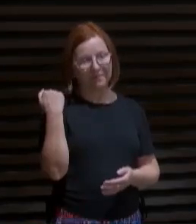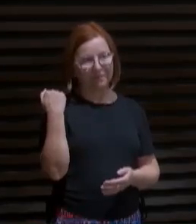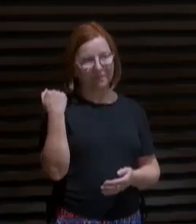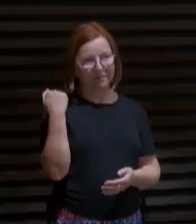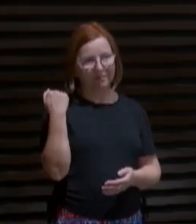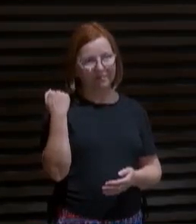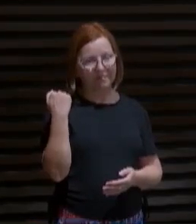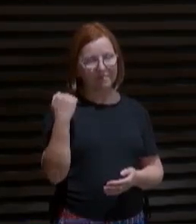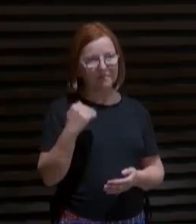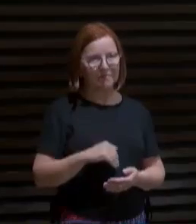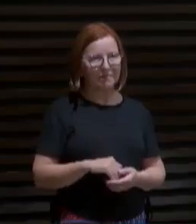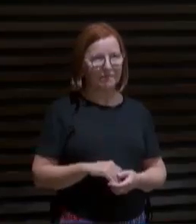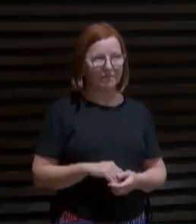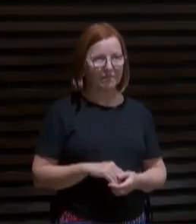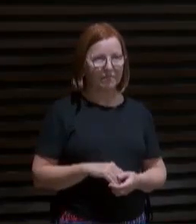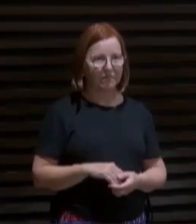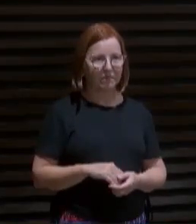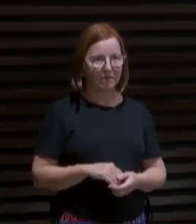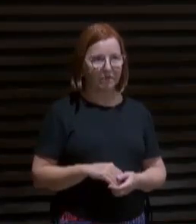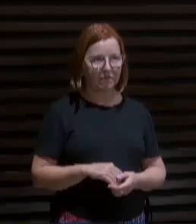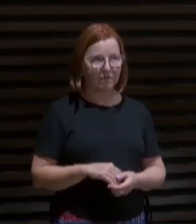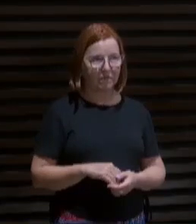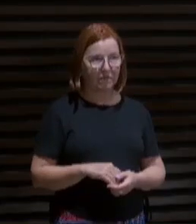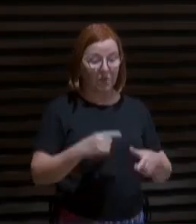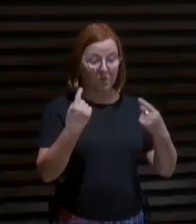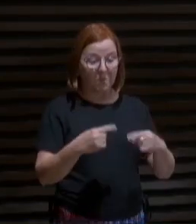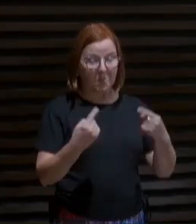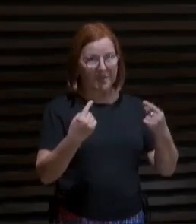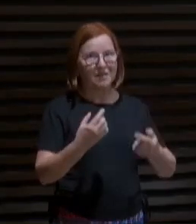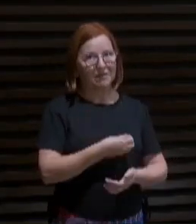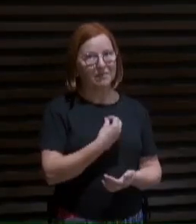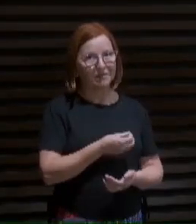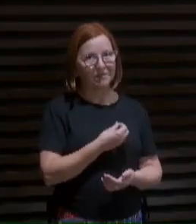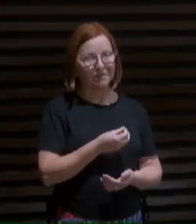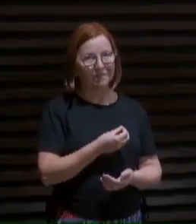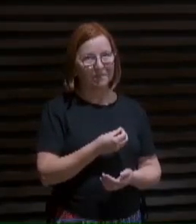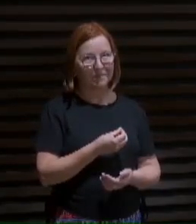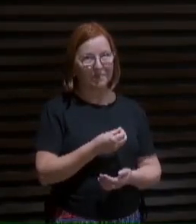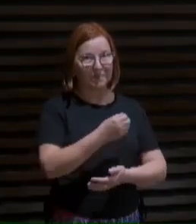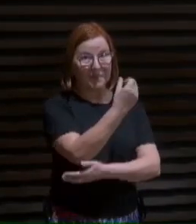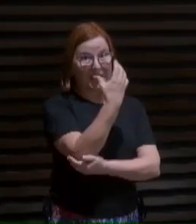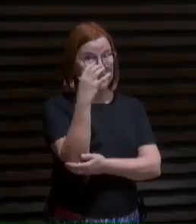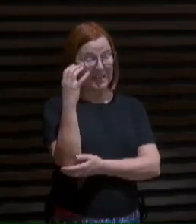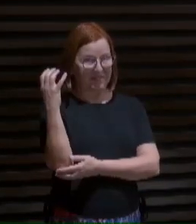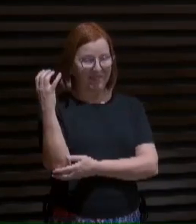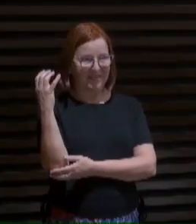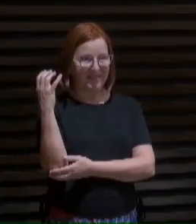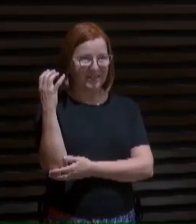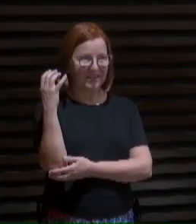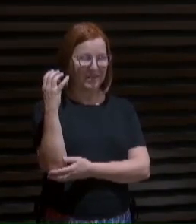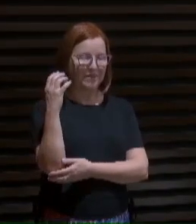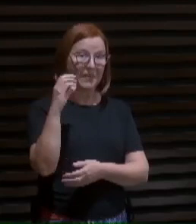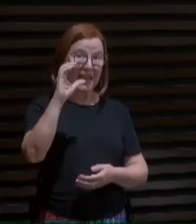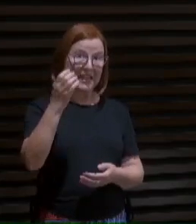que é um oposto da vida, na natureza, do ponto de vista da